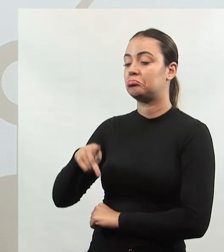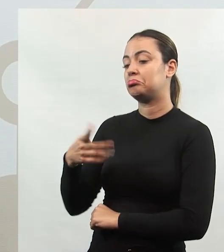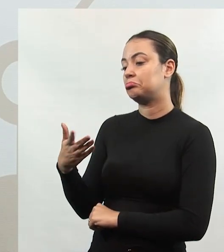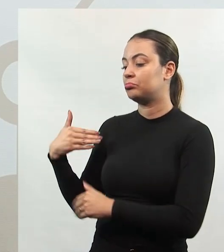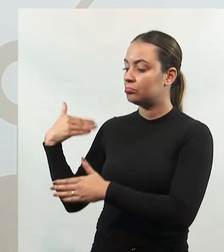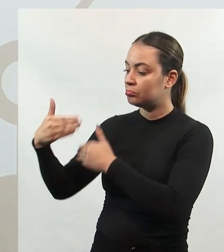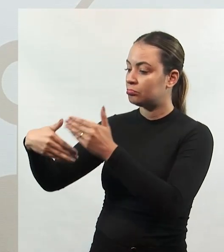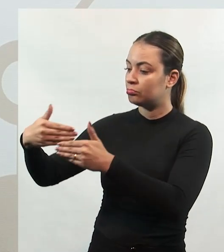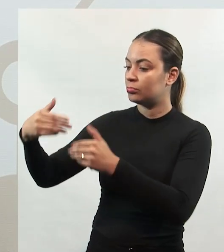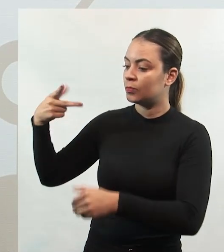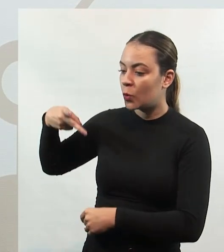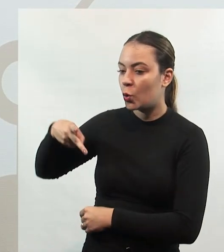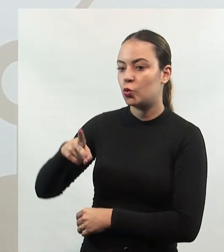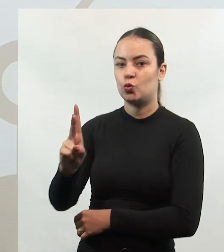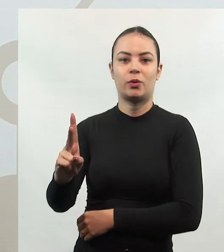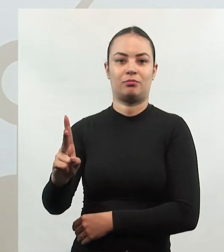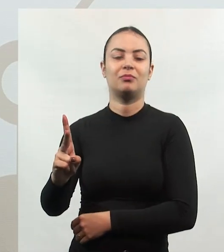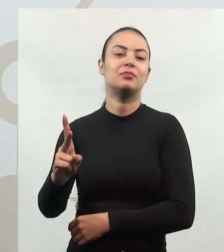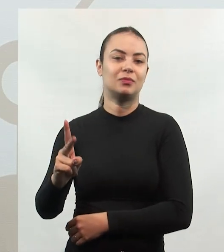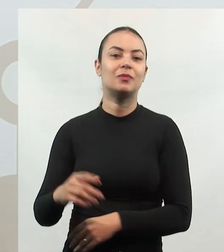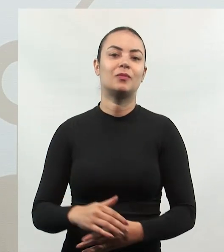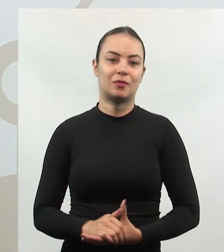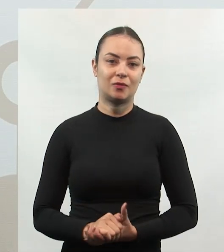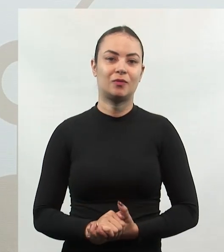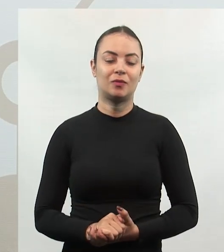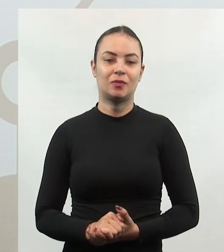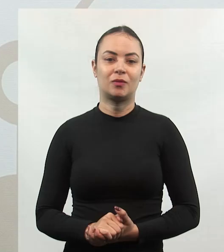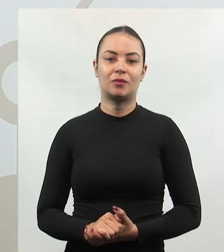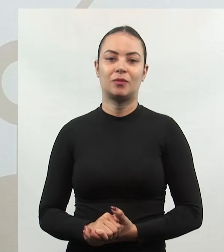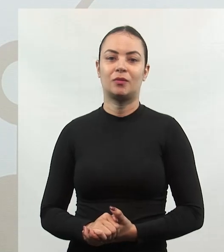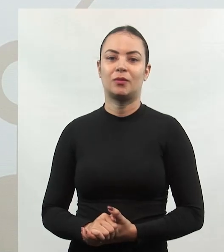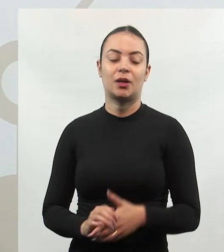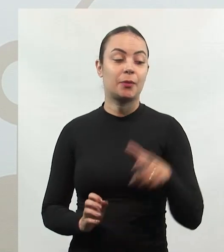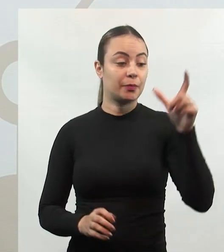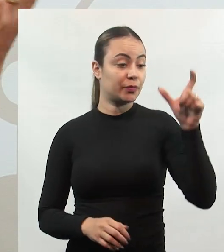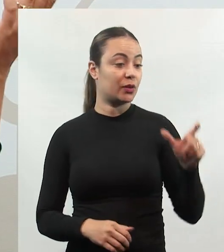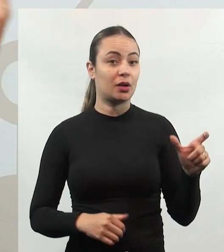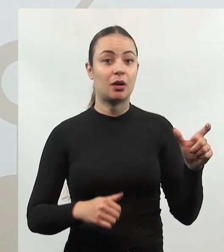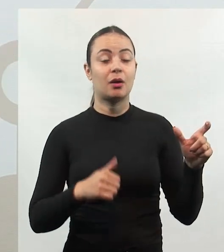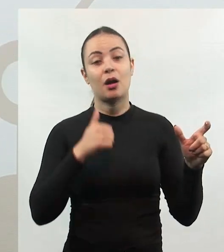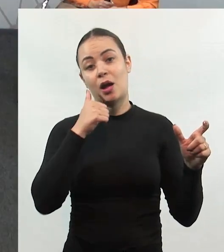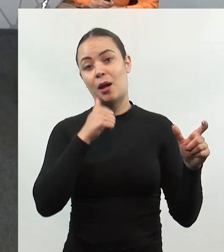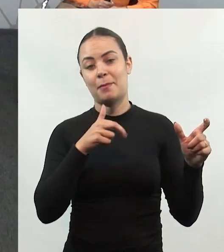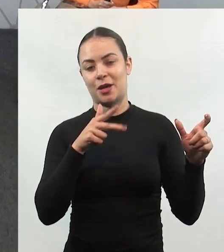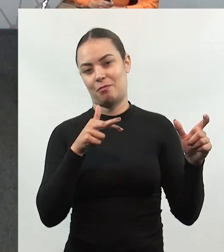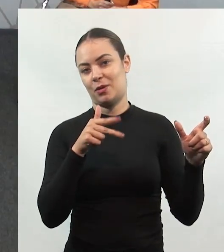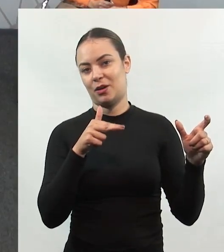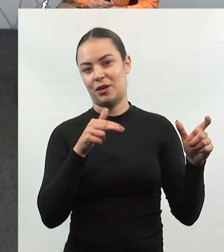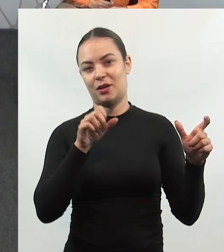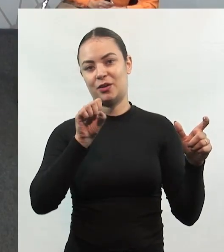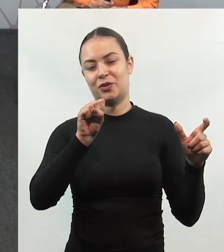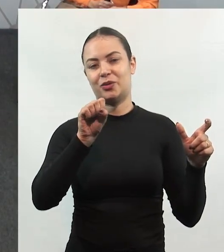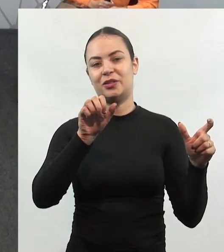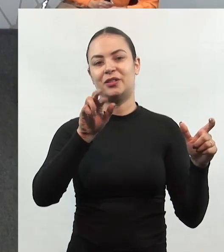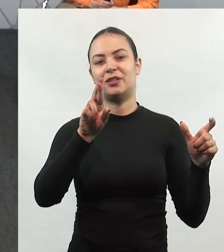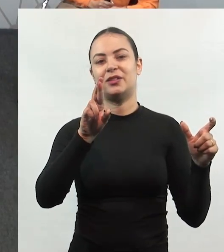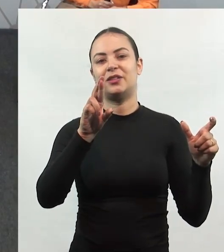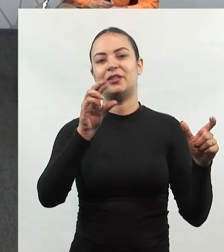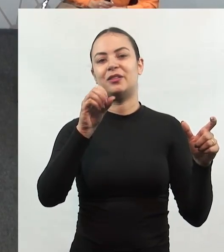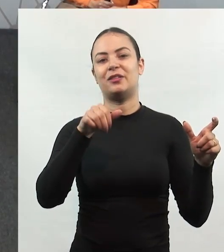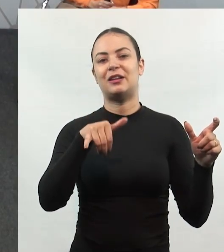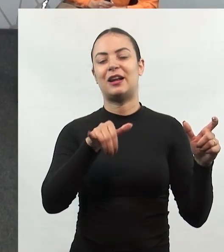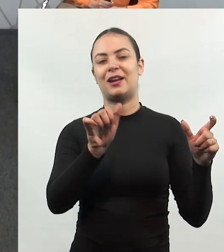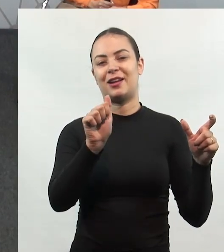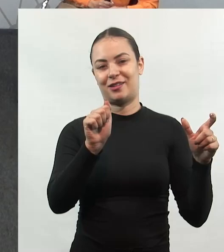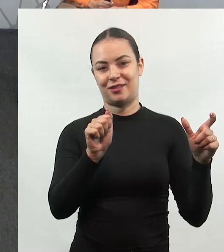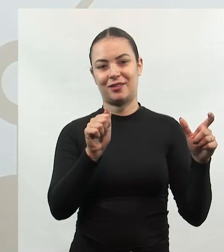percurso da formação do Carmela na minha vida foi transformador, sem dúvida. Primeiro, porque me levou para a vida